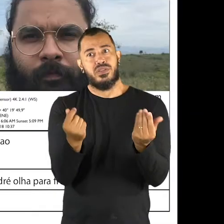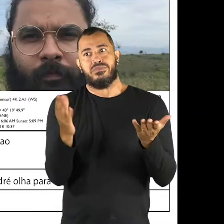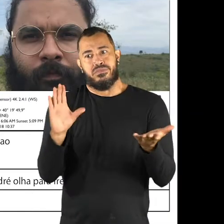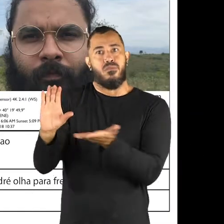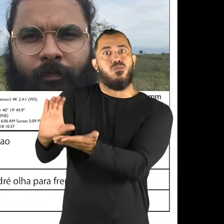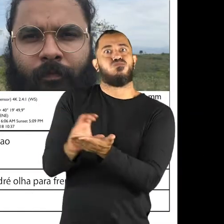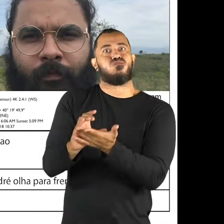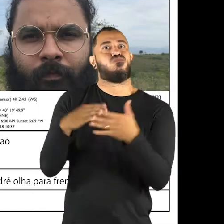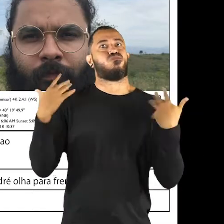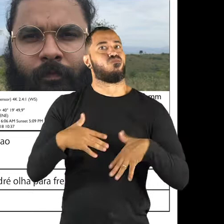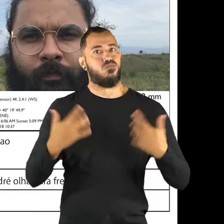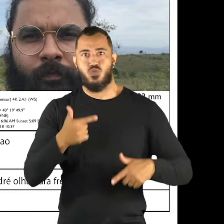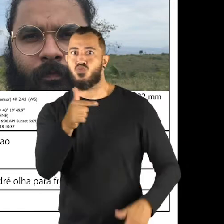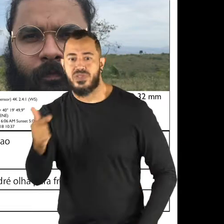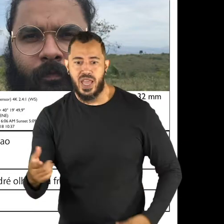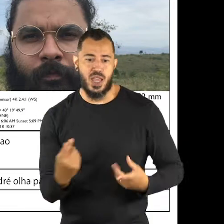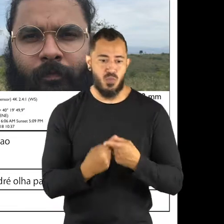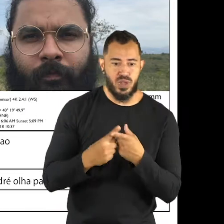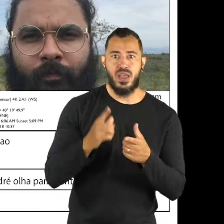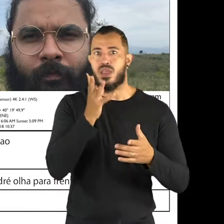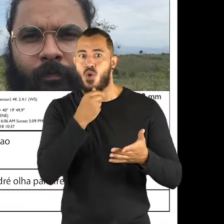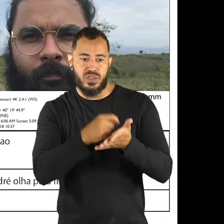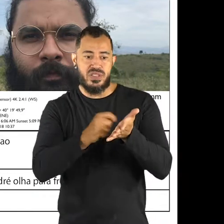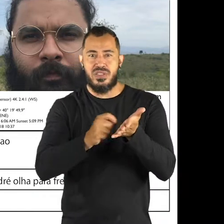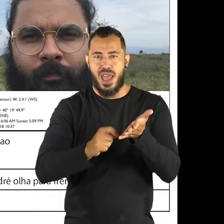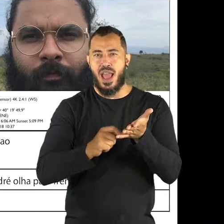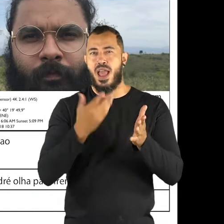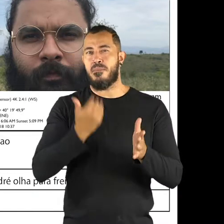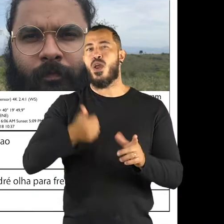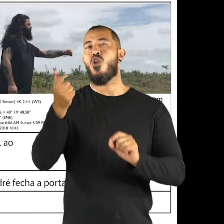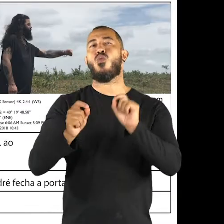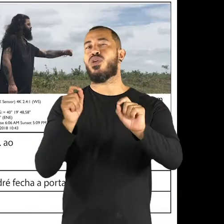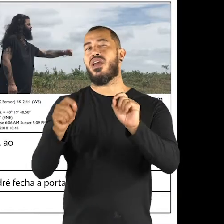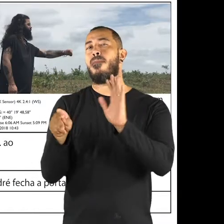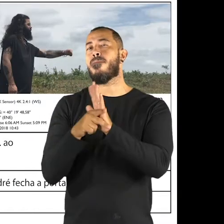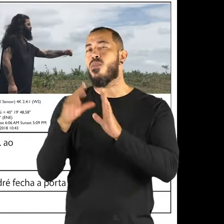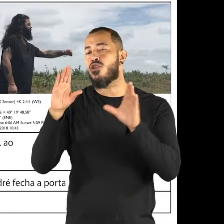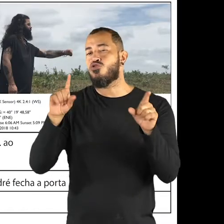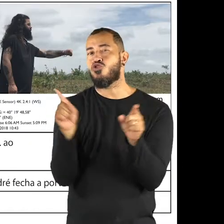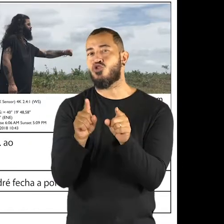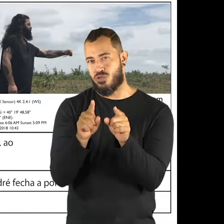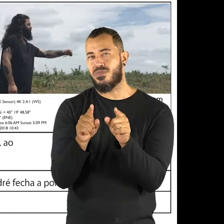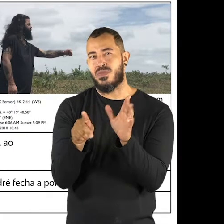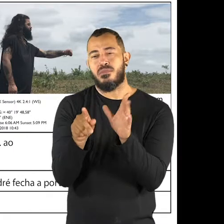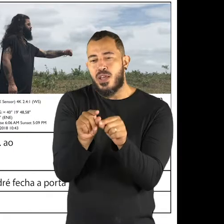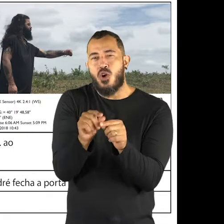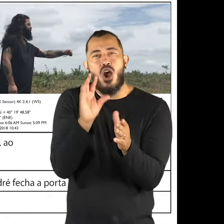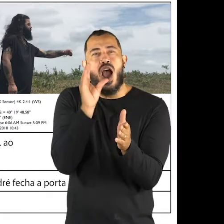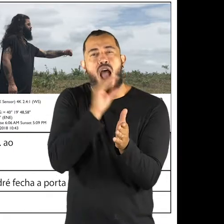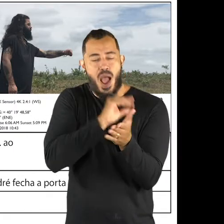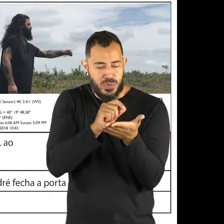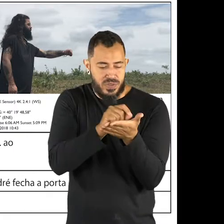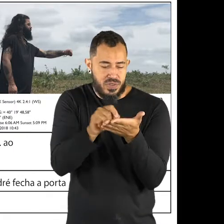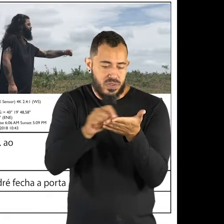para a gente desenhar as cenas, colocar um shootboard, um storyboard, eu uso o shootboard para poder